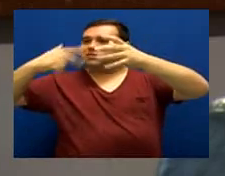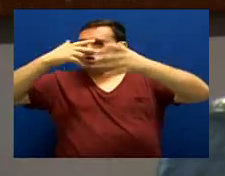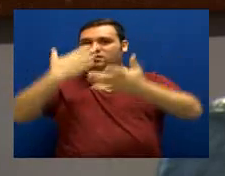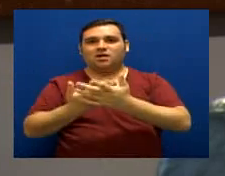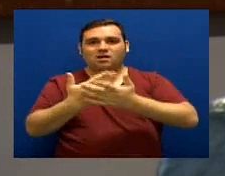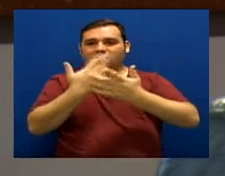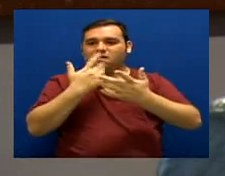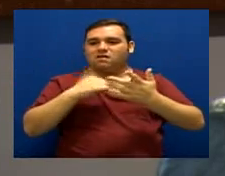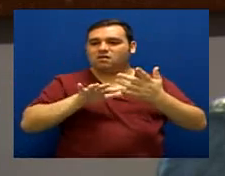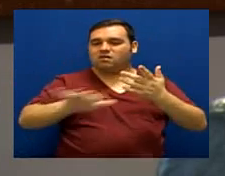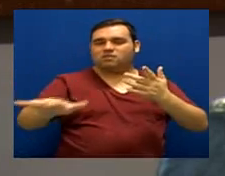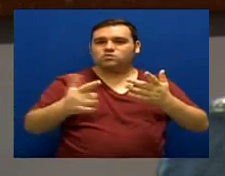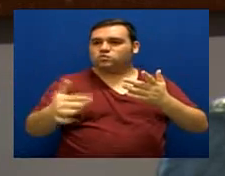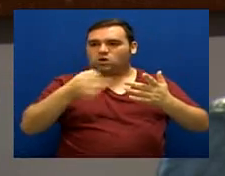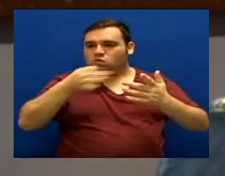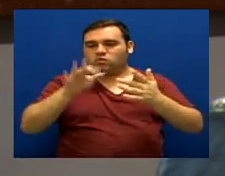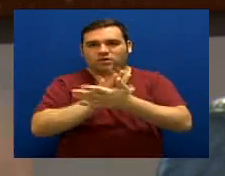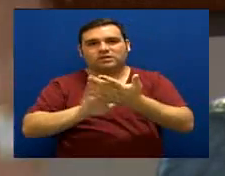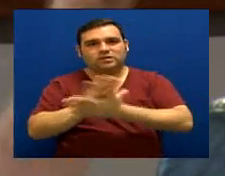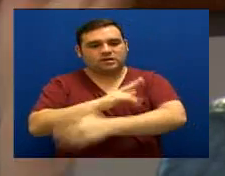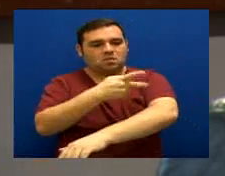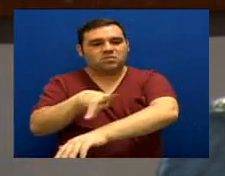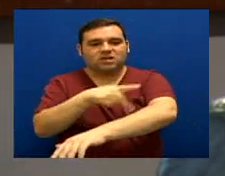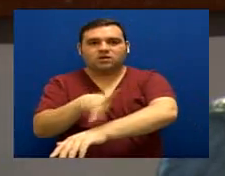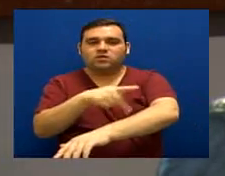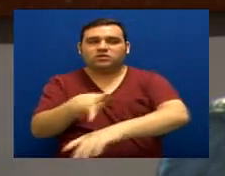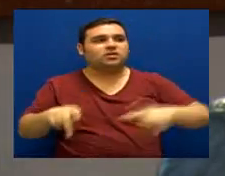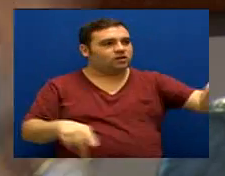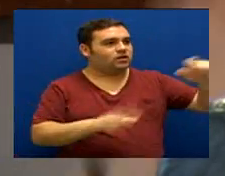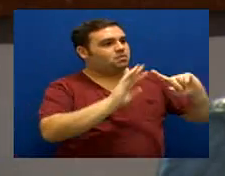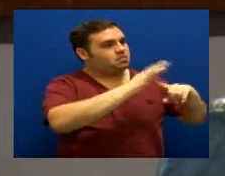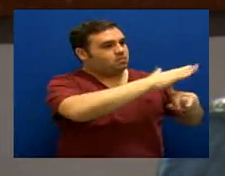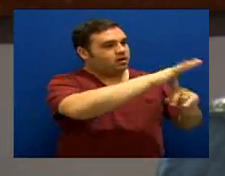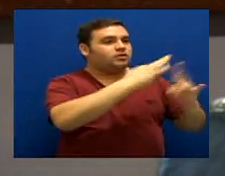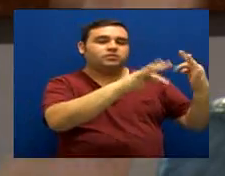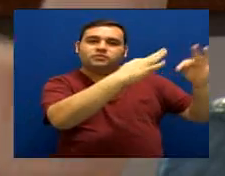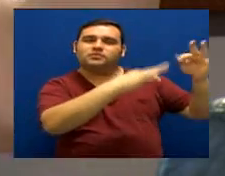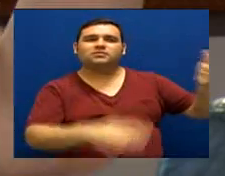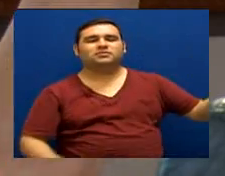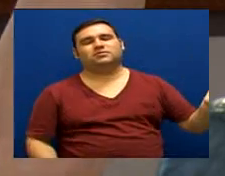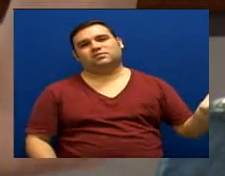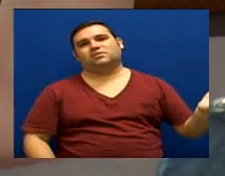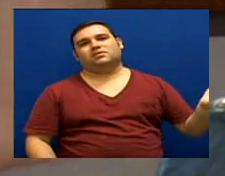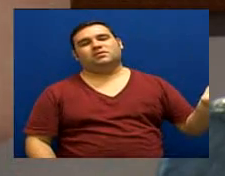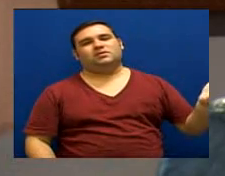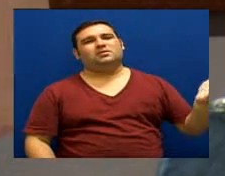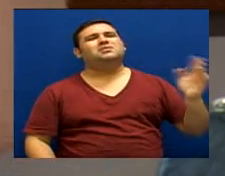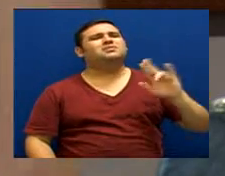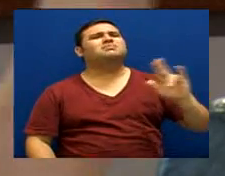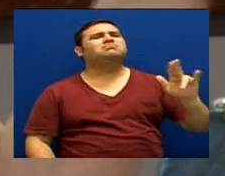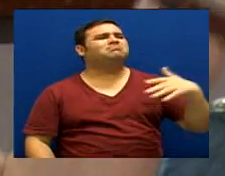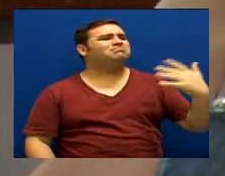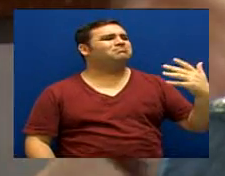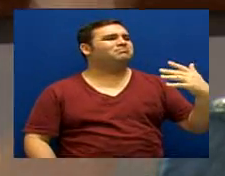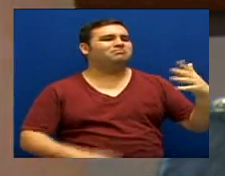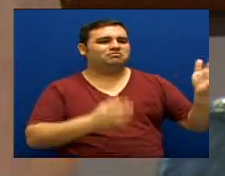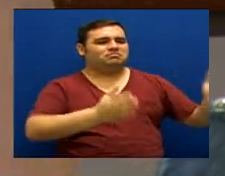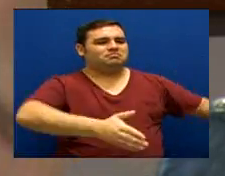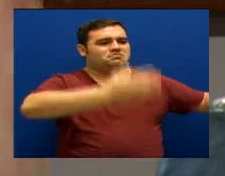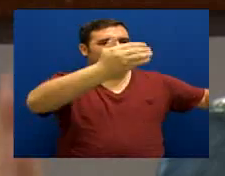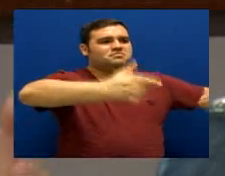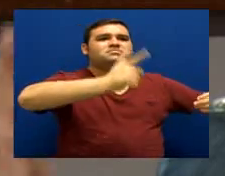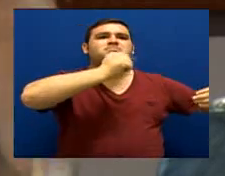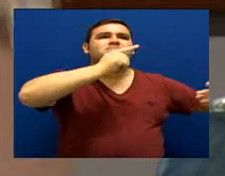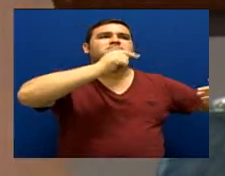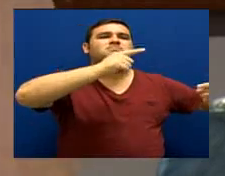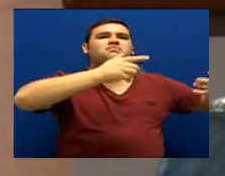o funcionamento da oficina do saber pedagógica parque tecnológico os que chegarem à nossa caixa d'água que